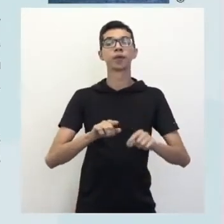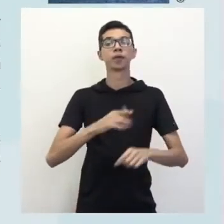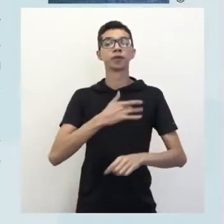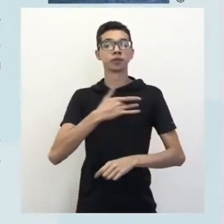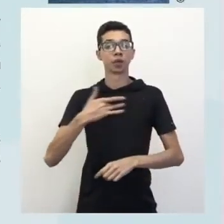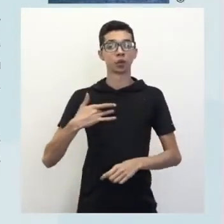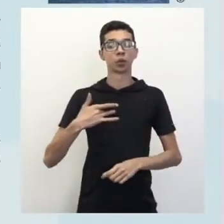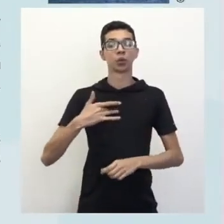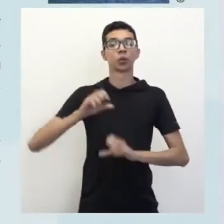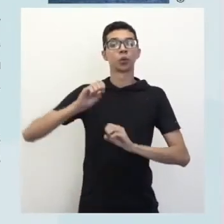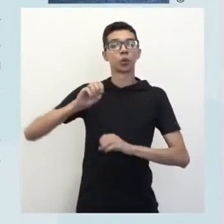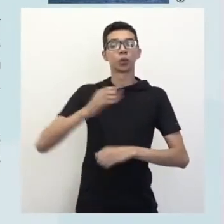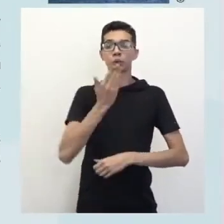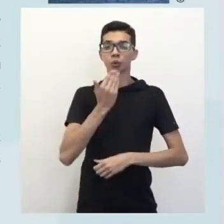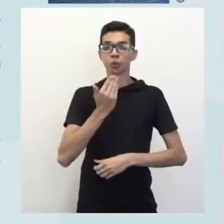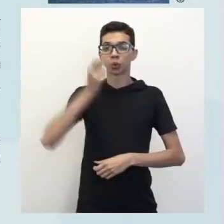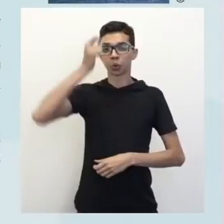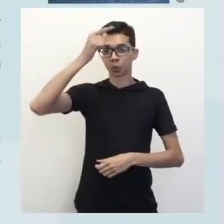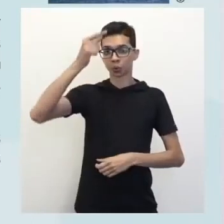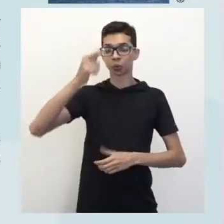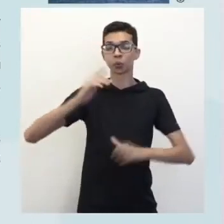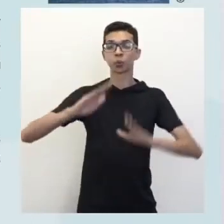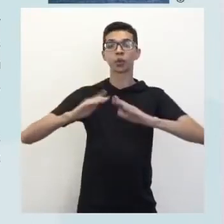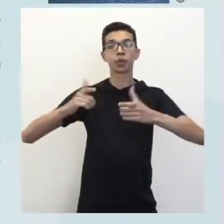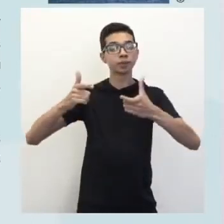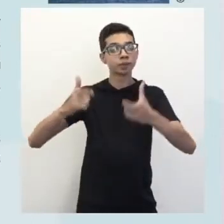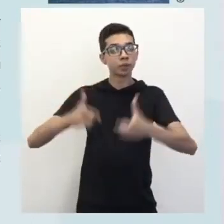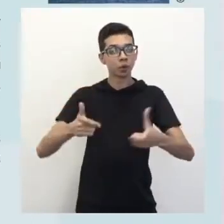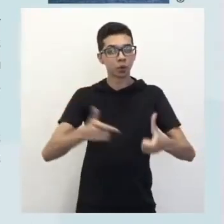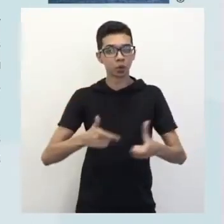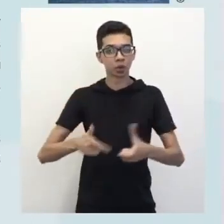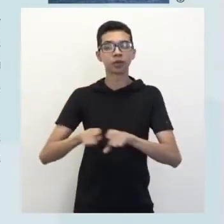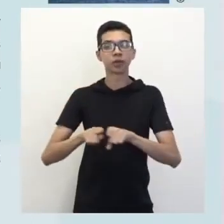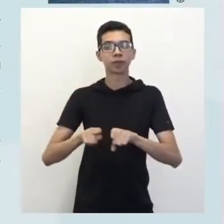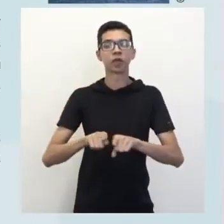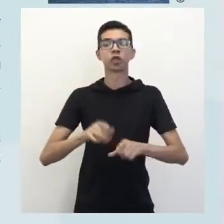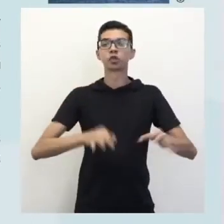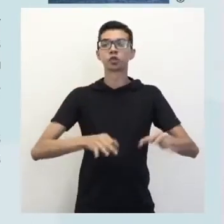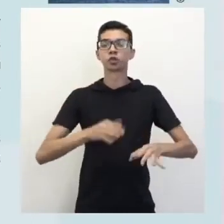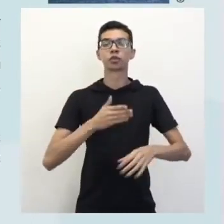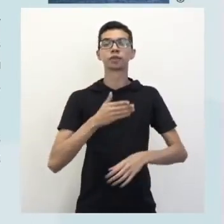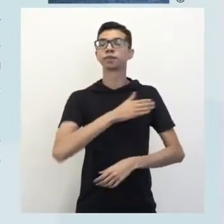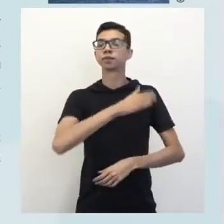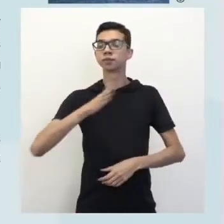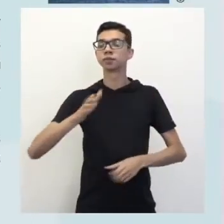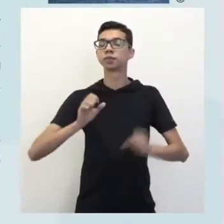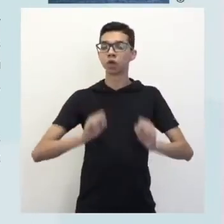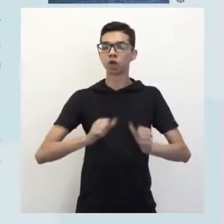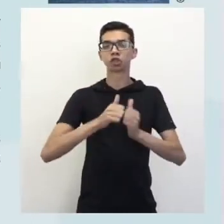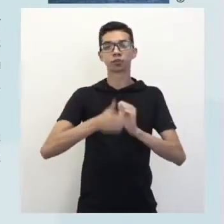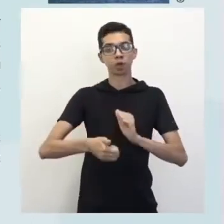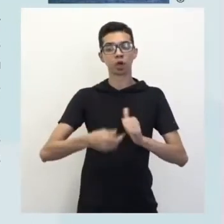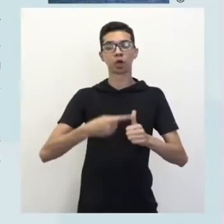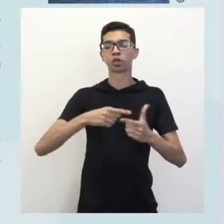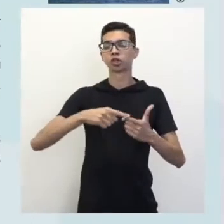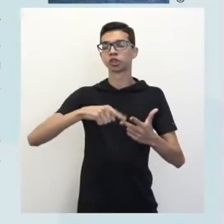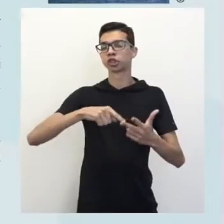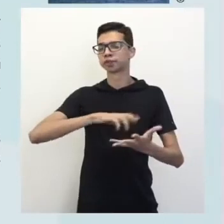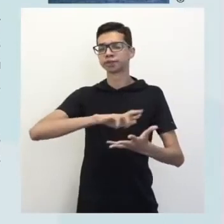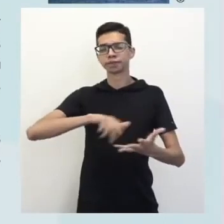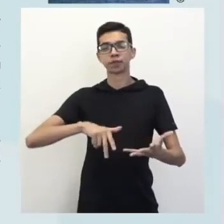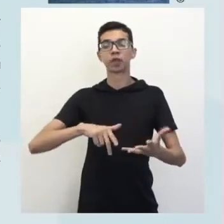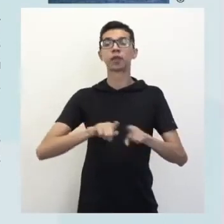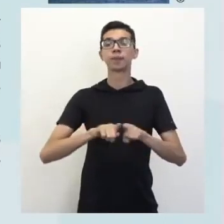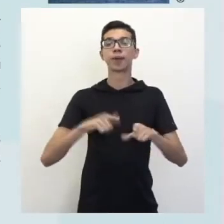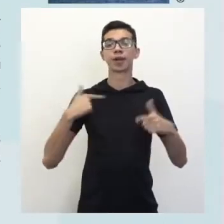educação, cultura, moradia, ao acesso à justiça, ao esporte, ao lazer, ao